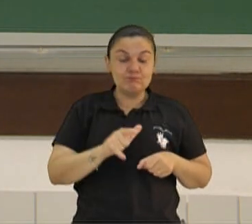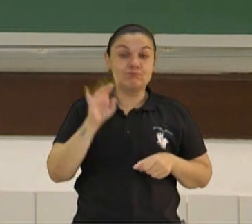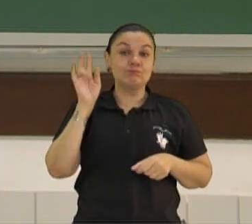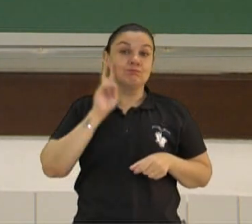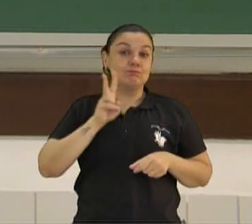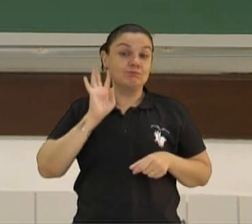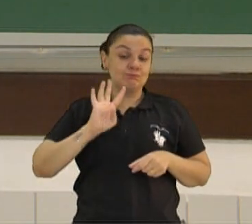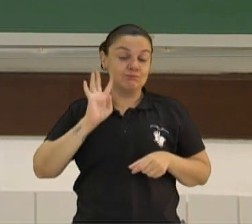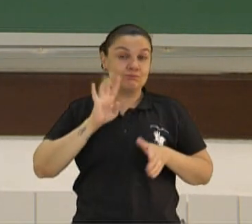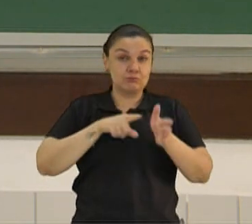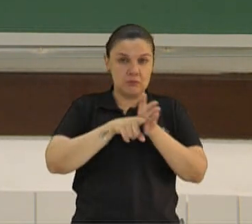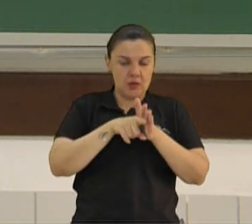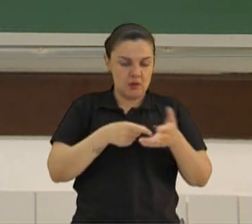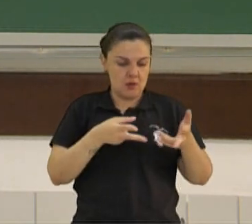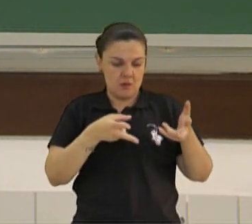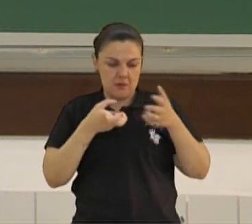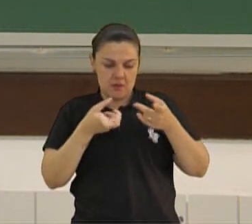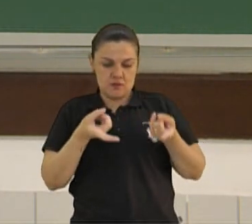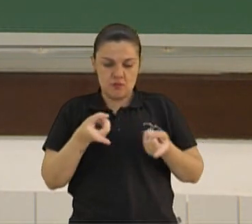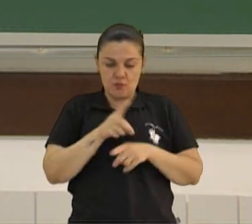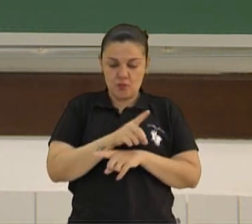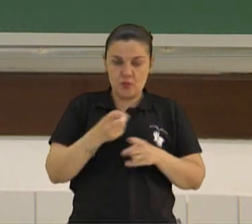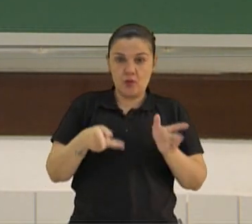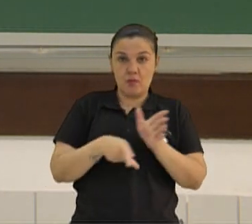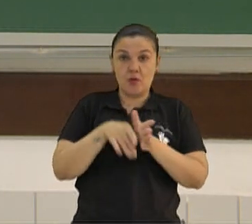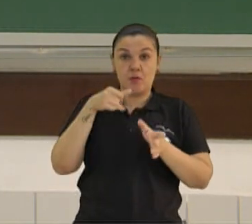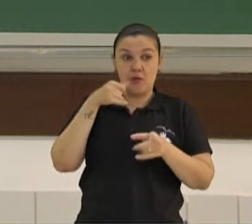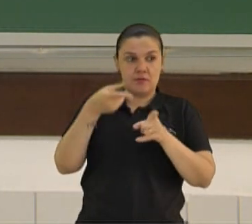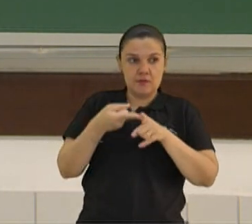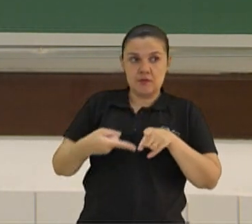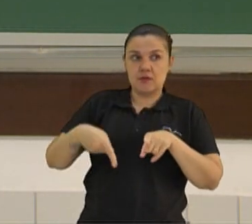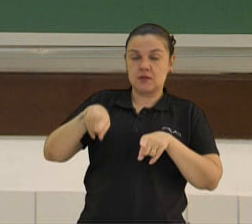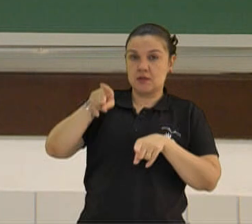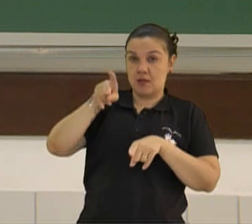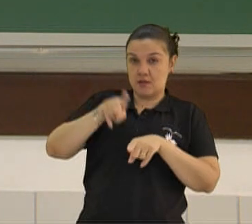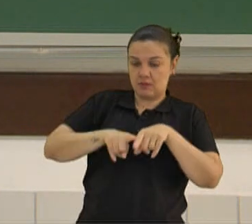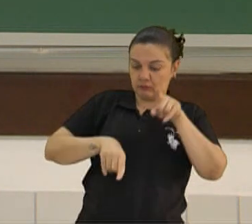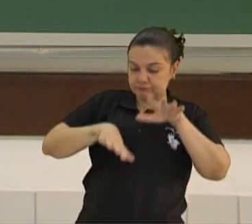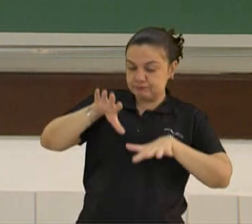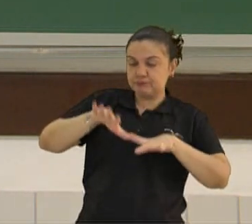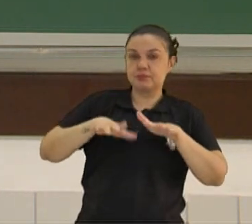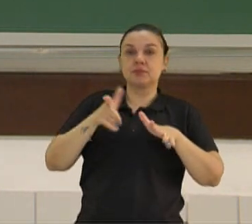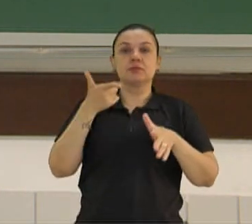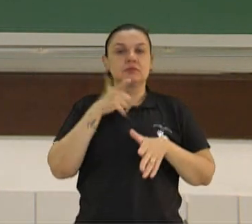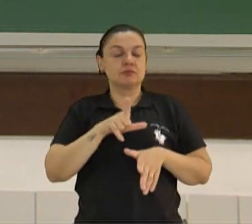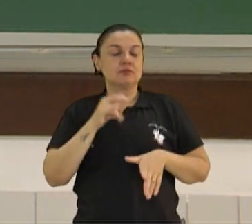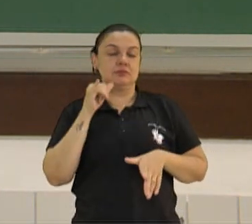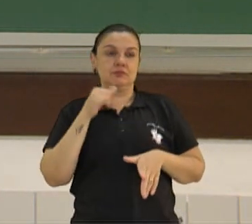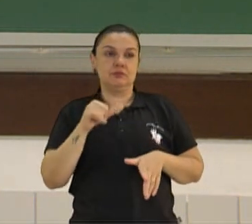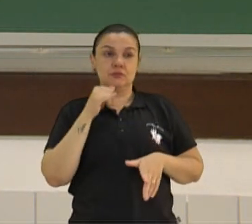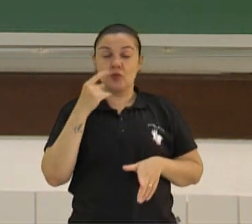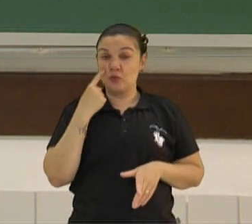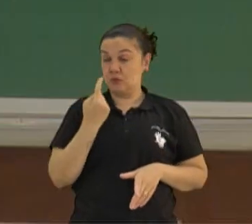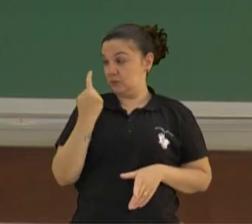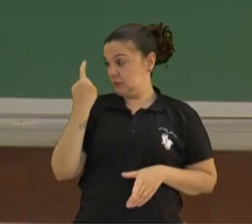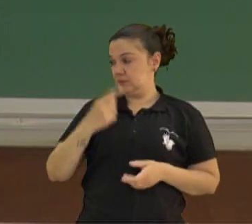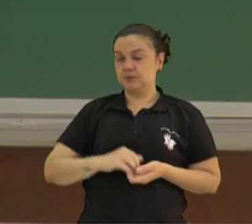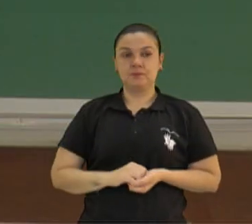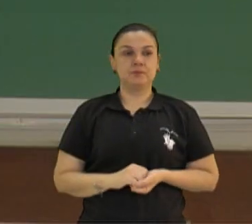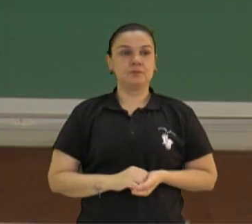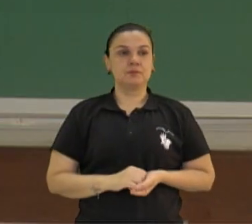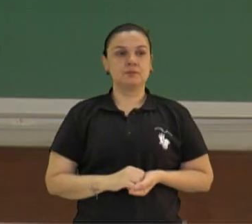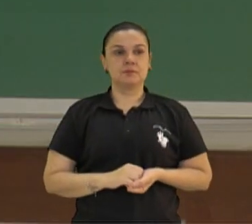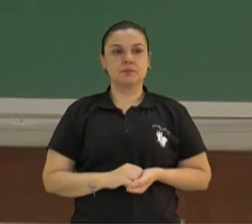Ele percebeu que se você variar o fluxo magnético, você tem eletricidade. Como é que você varia o fluxo magnético? Olha